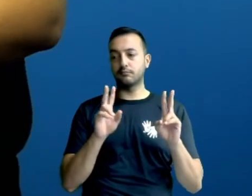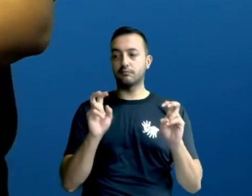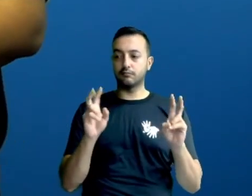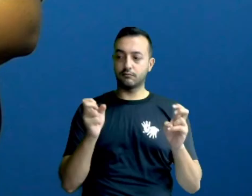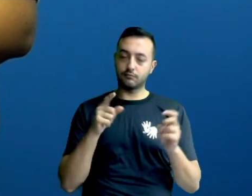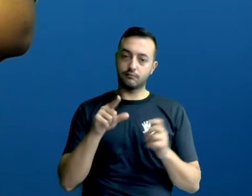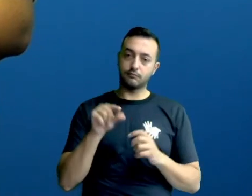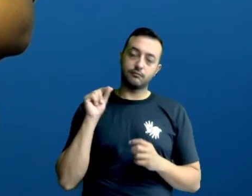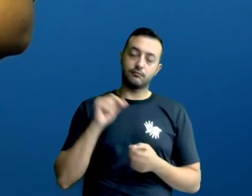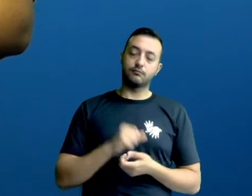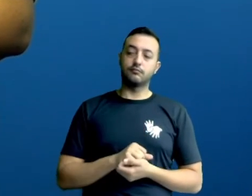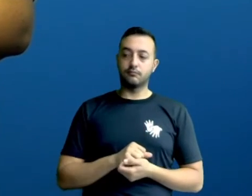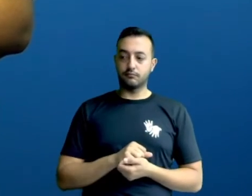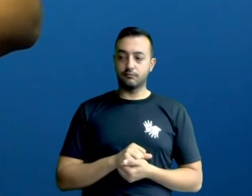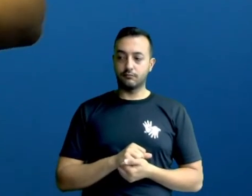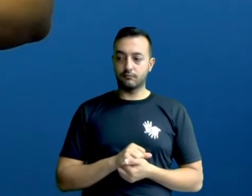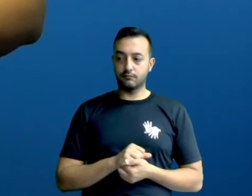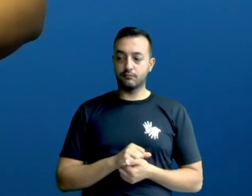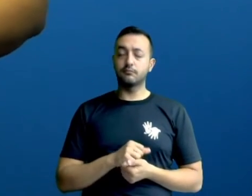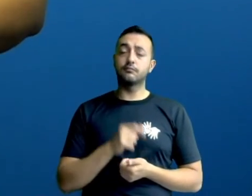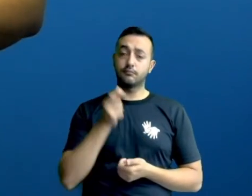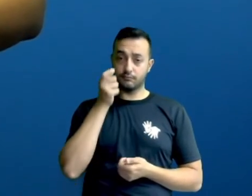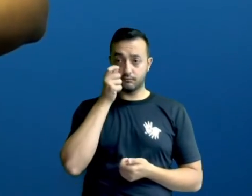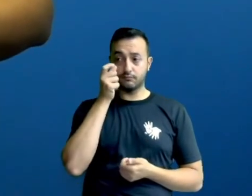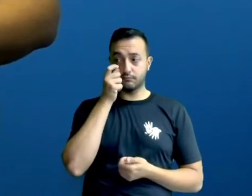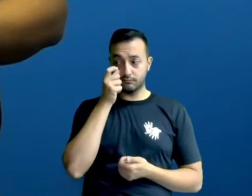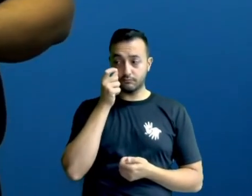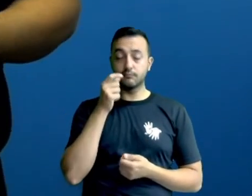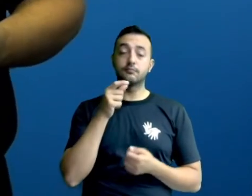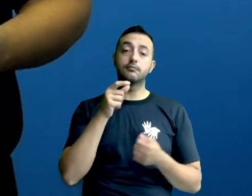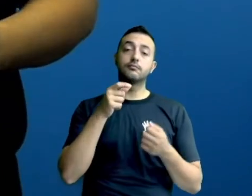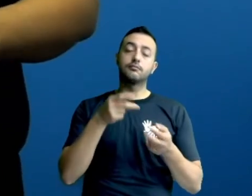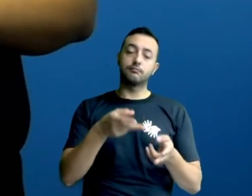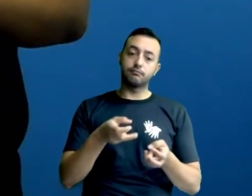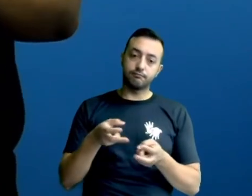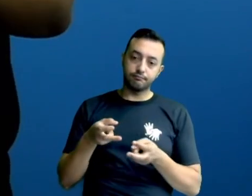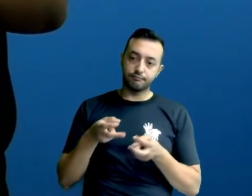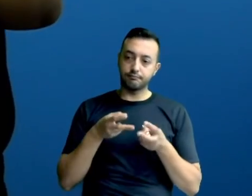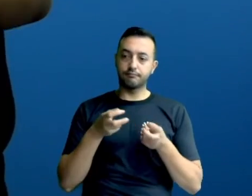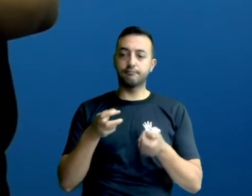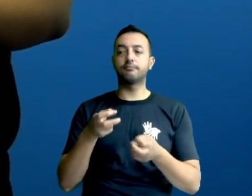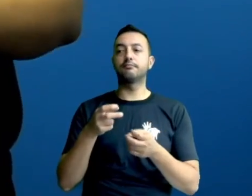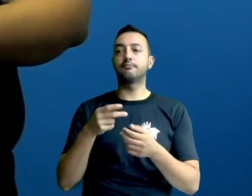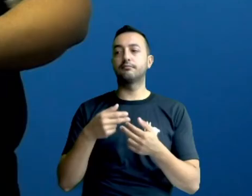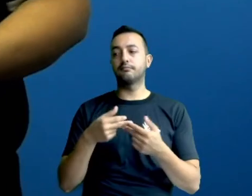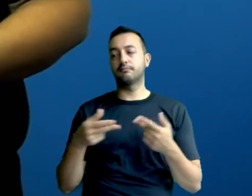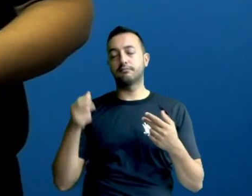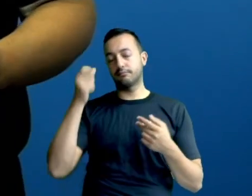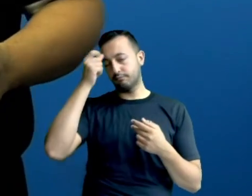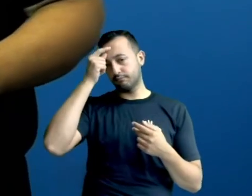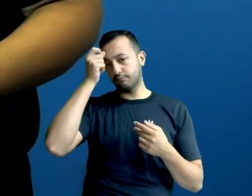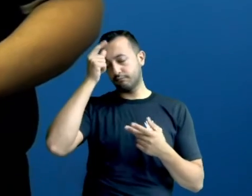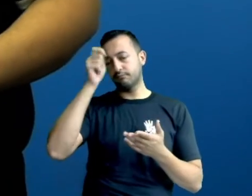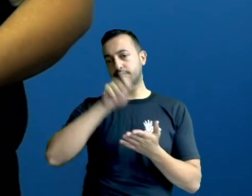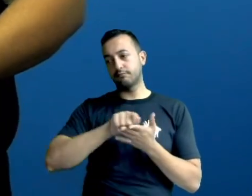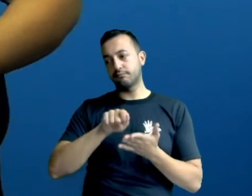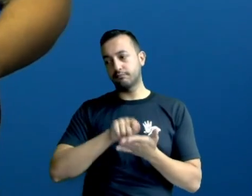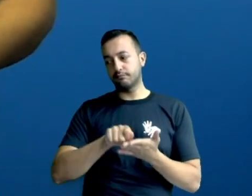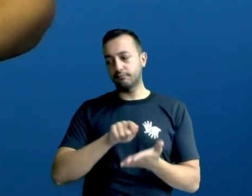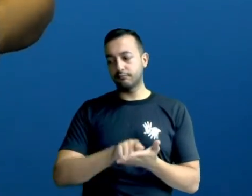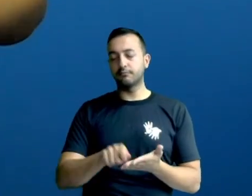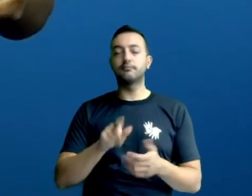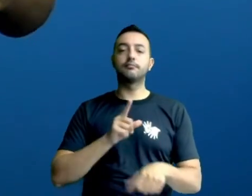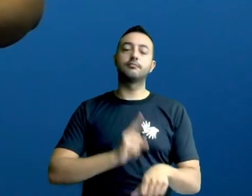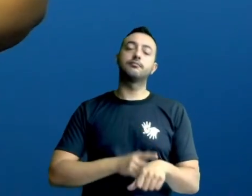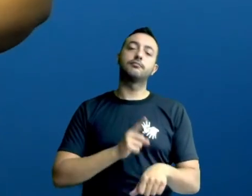tema que você escolheu. Muito interessante. Você vai explorar, né? Você vai explorar as ideias, rascunhar.